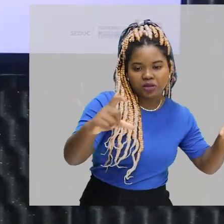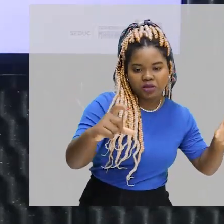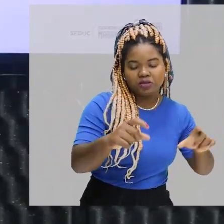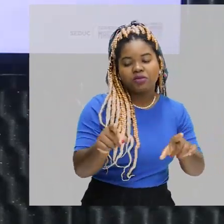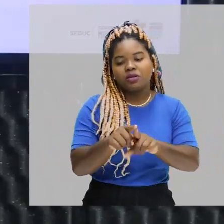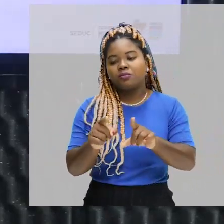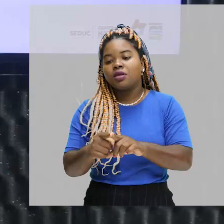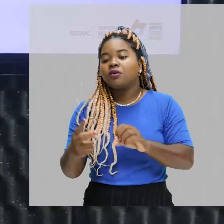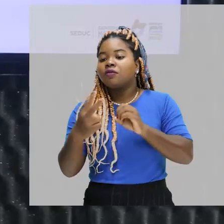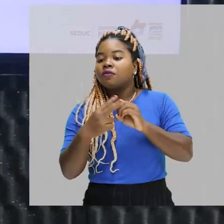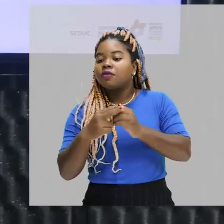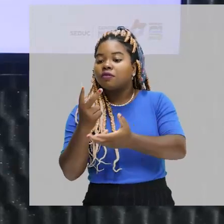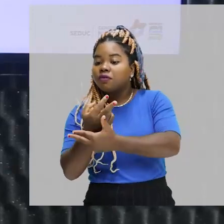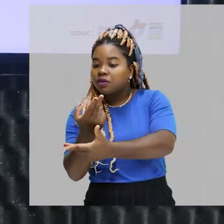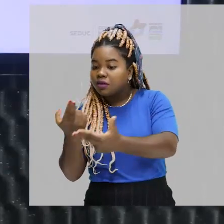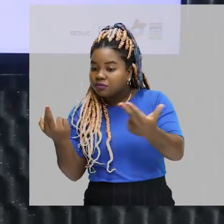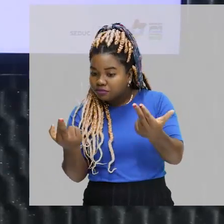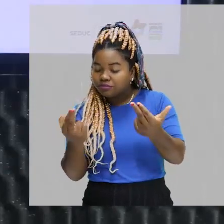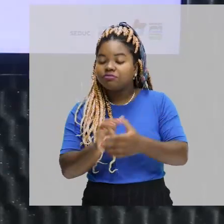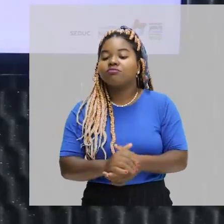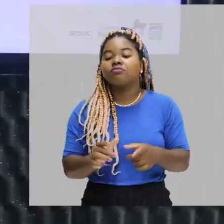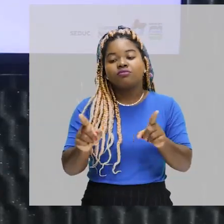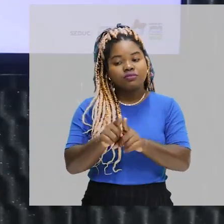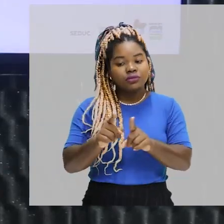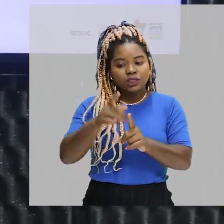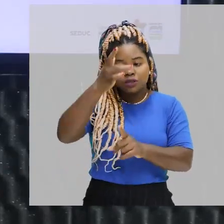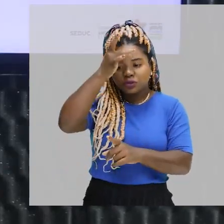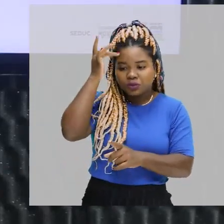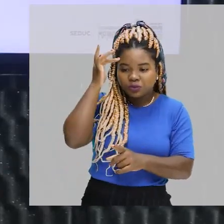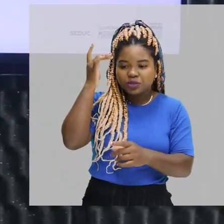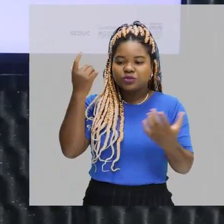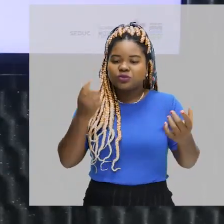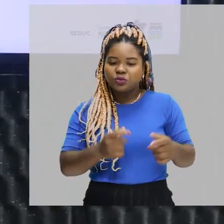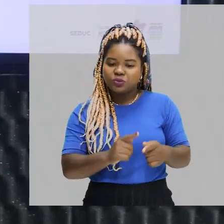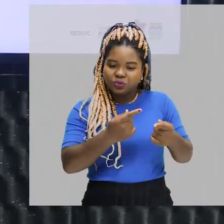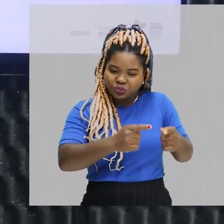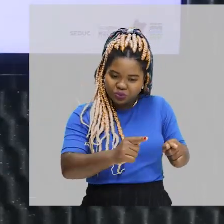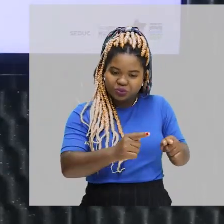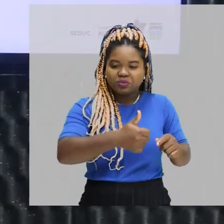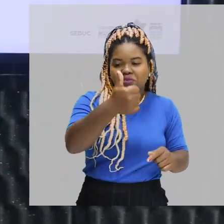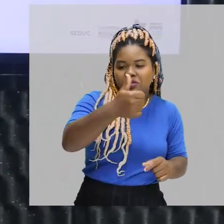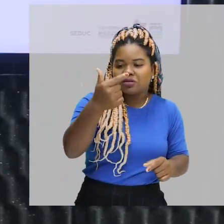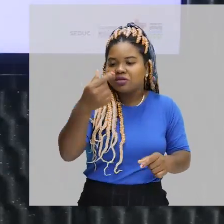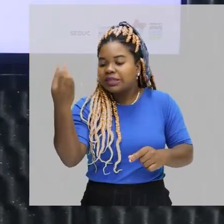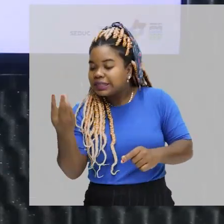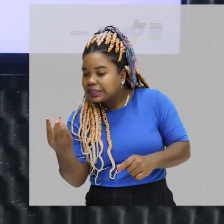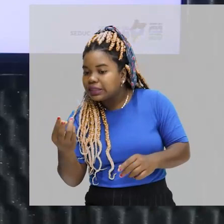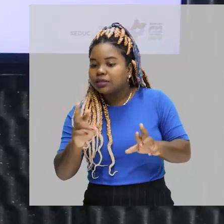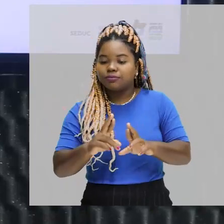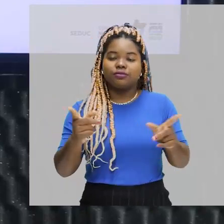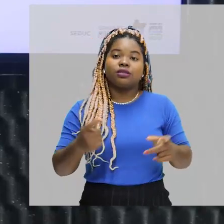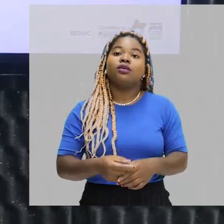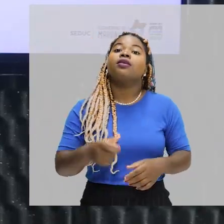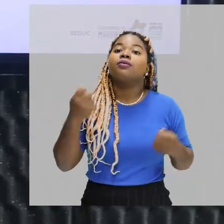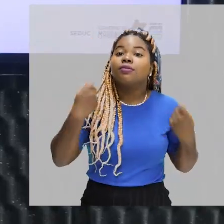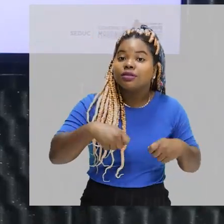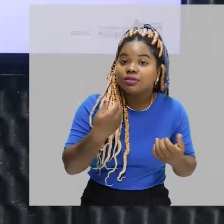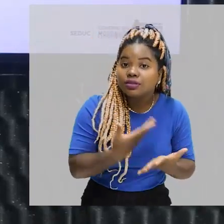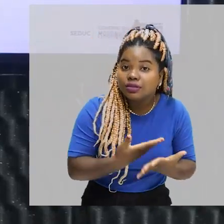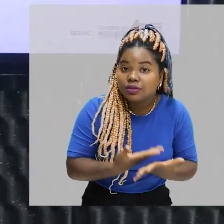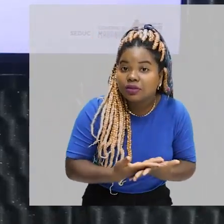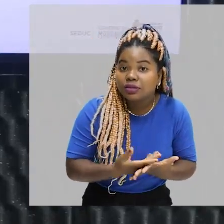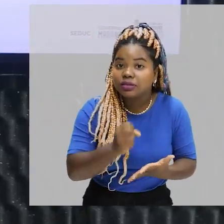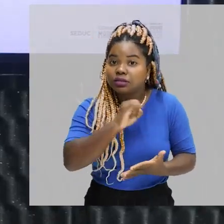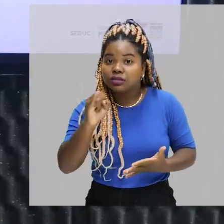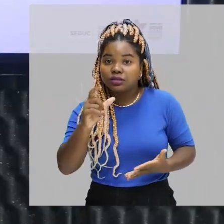verbos compostos, vimos situações com pessoas gramaticais diferentes e temos que estudar.